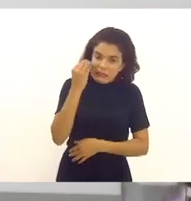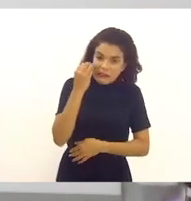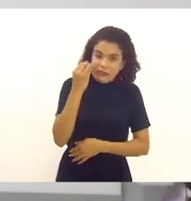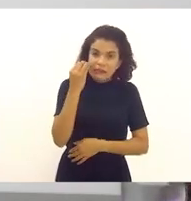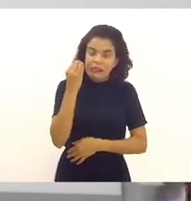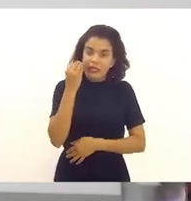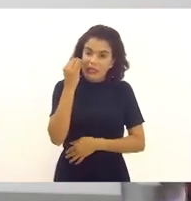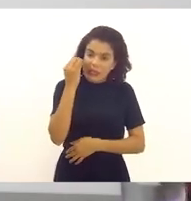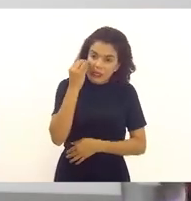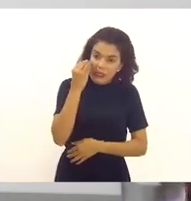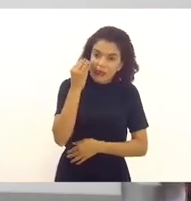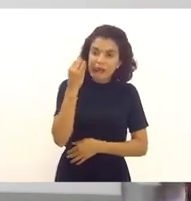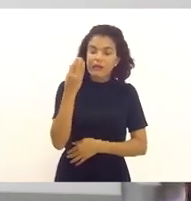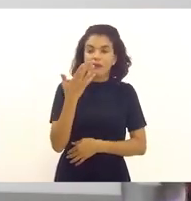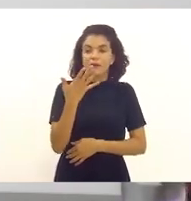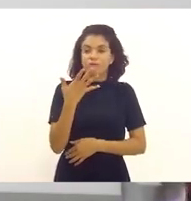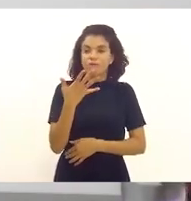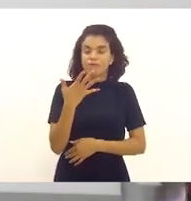essas